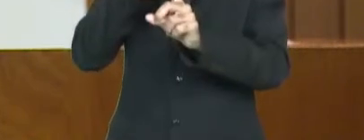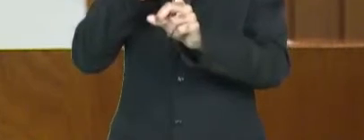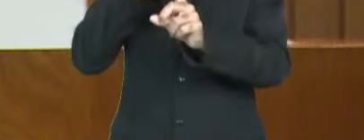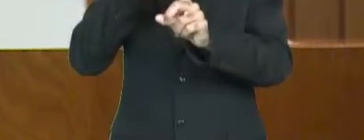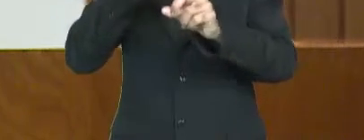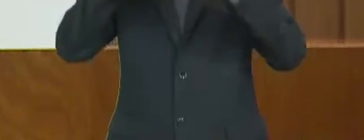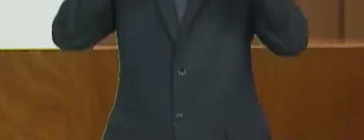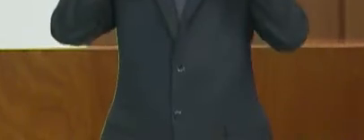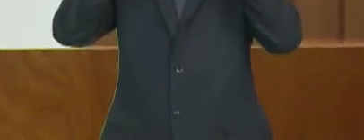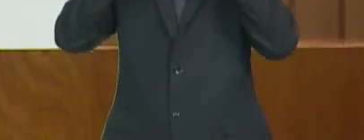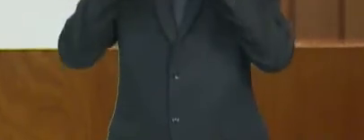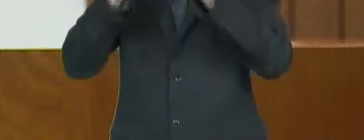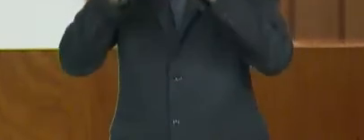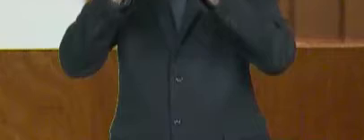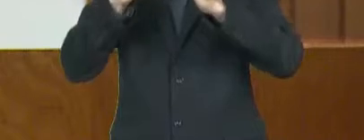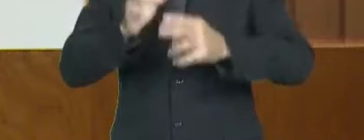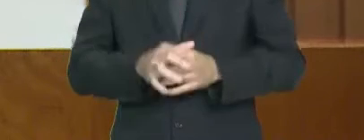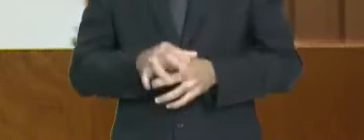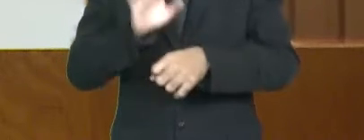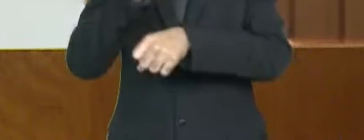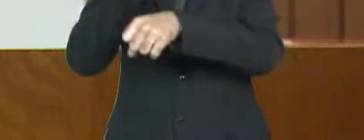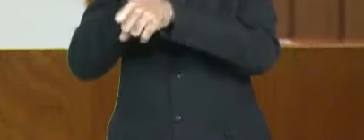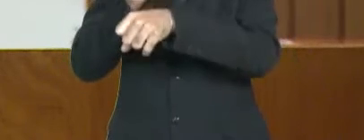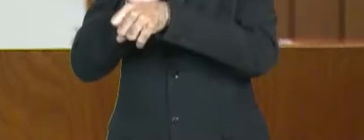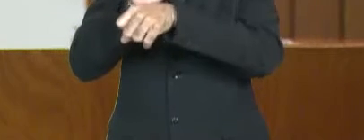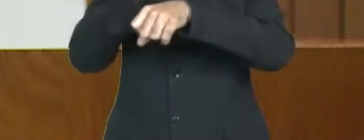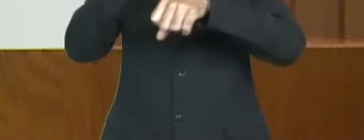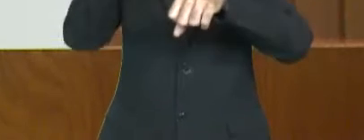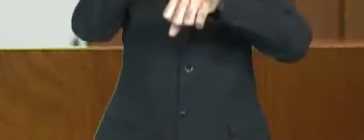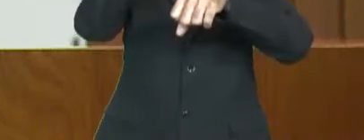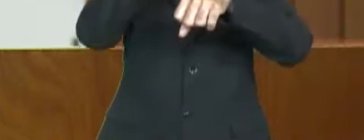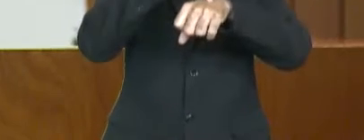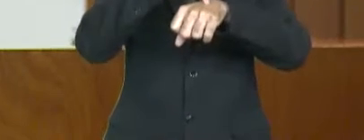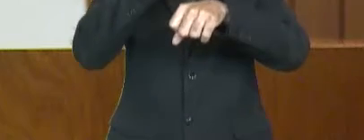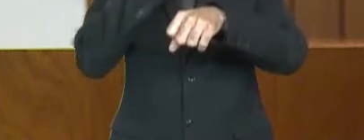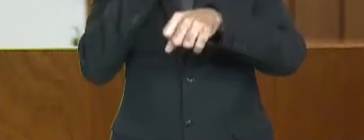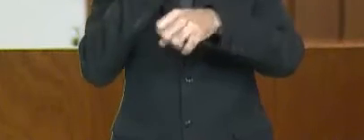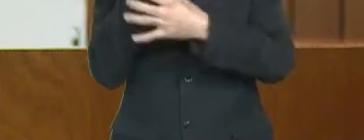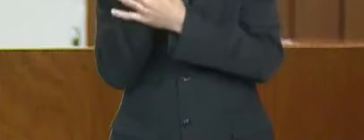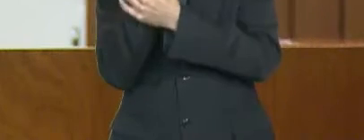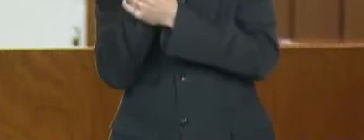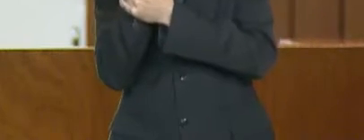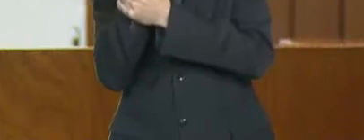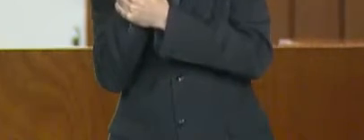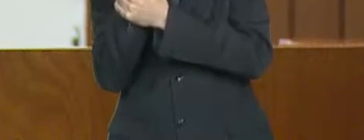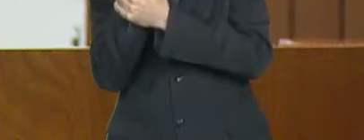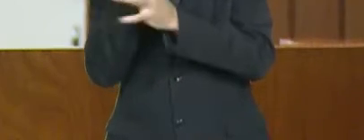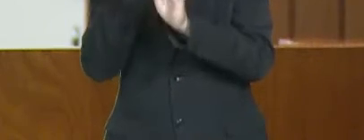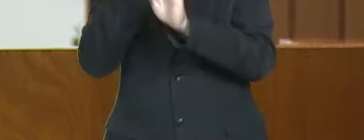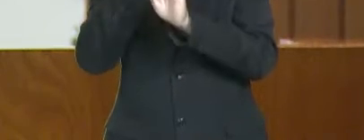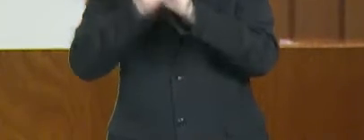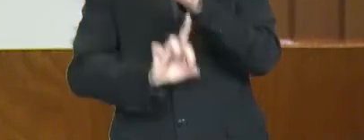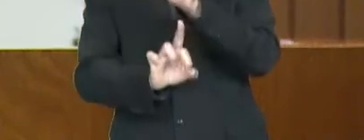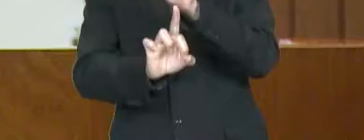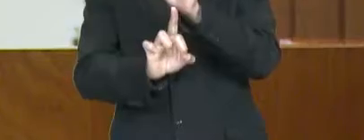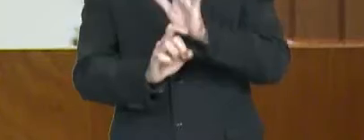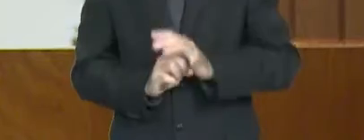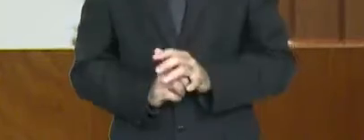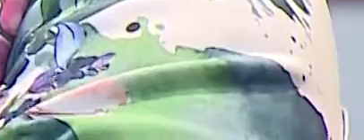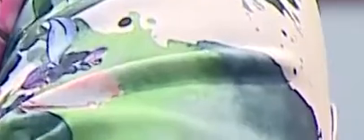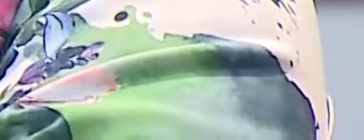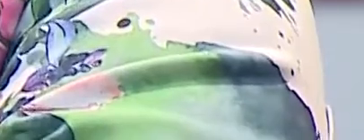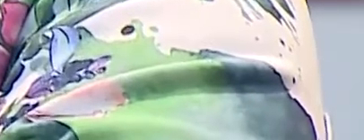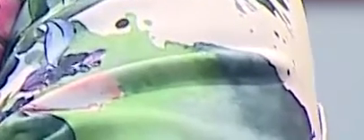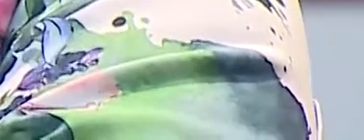cidade, dentro de um estado, dentro de um país, com as garantias de seus direitos, para que possam ter qualidade de